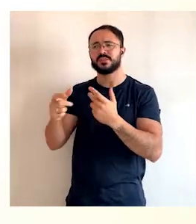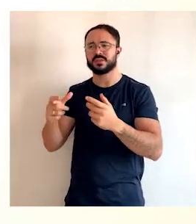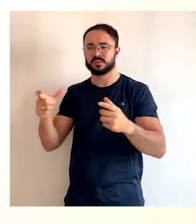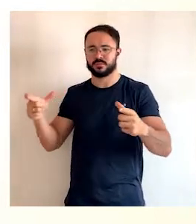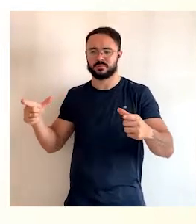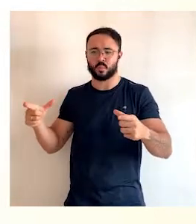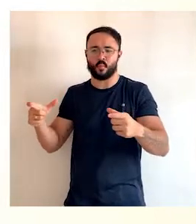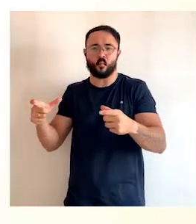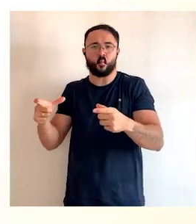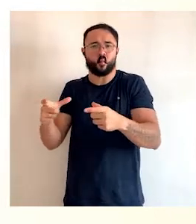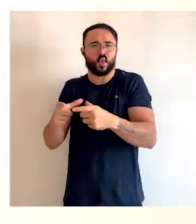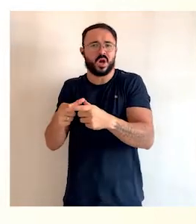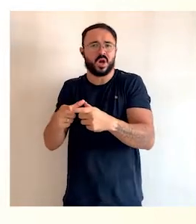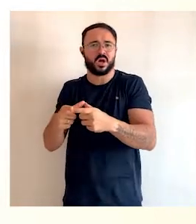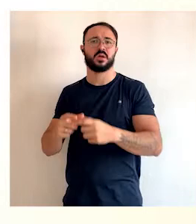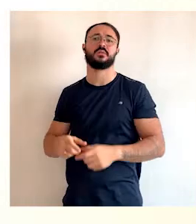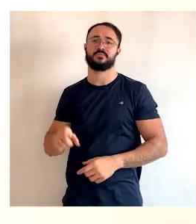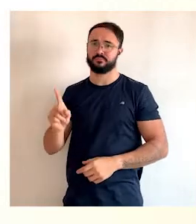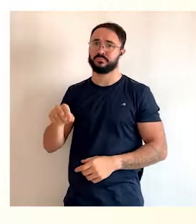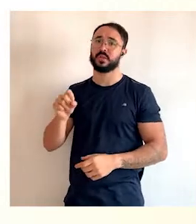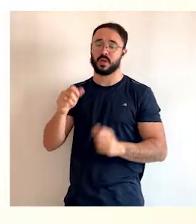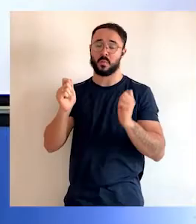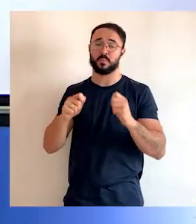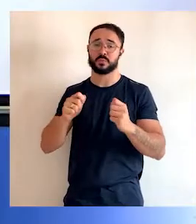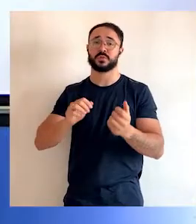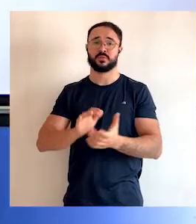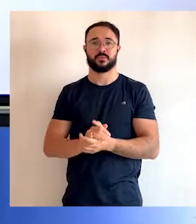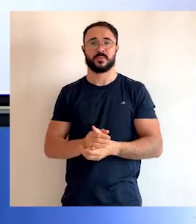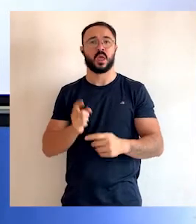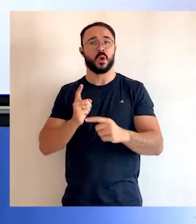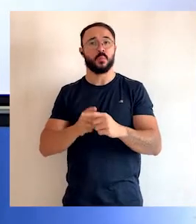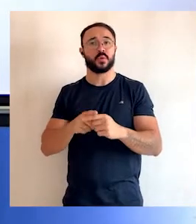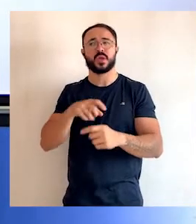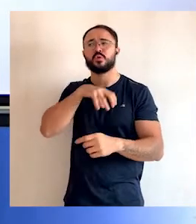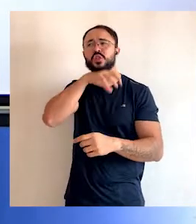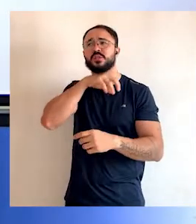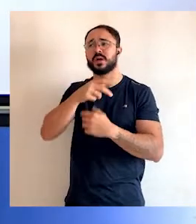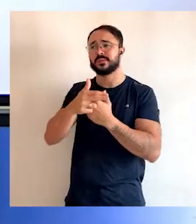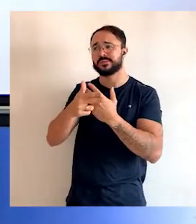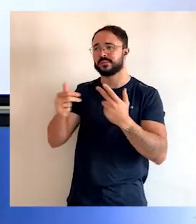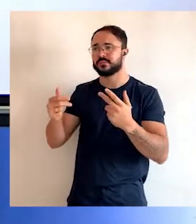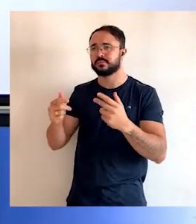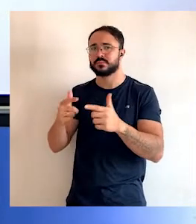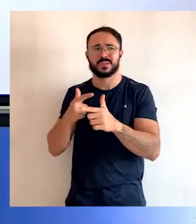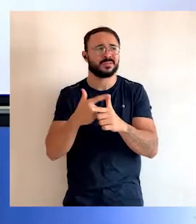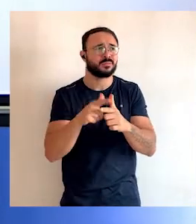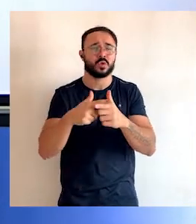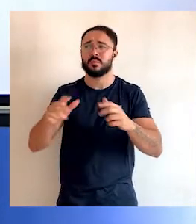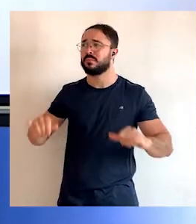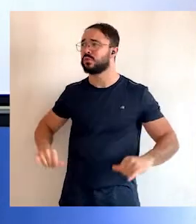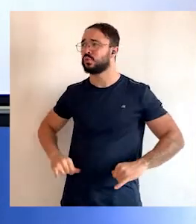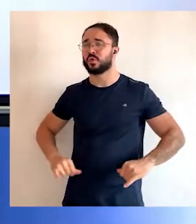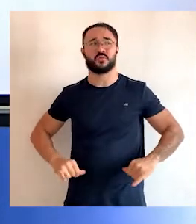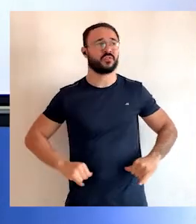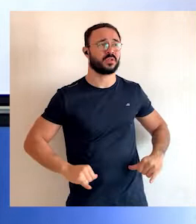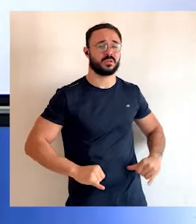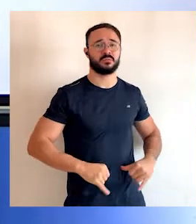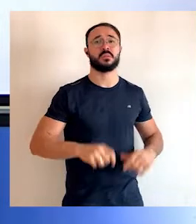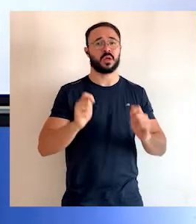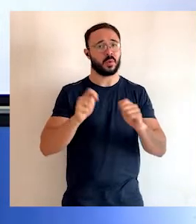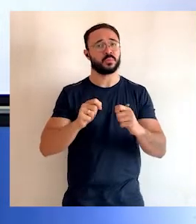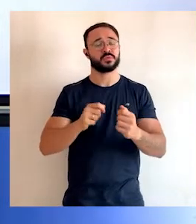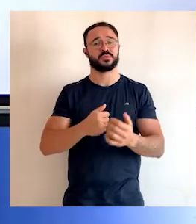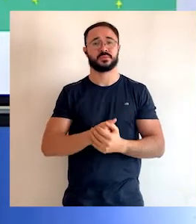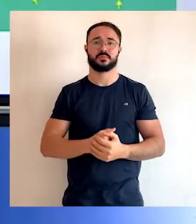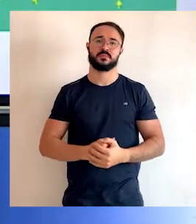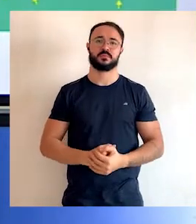o aumento do número das espécies ameaçadas de extinção, porque essas espécies elas ficam mais suscetíveis às ameaças externas.